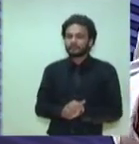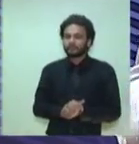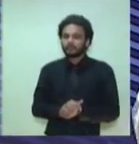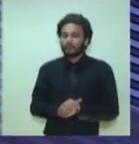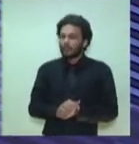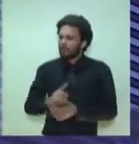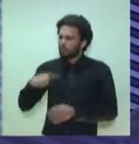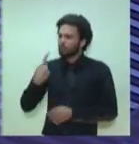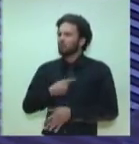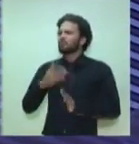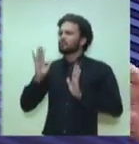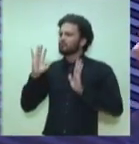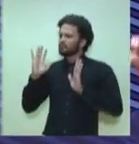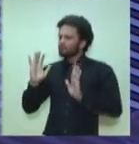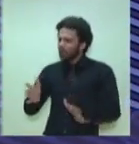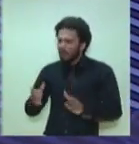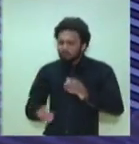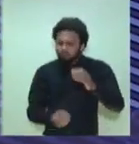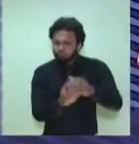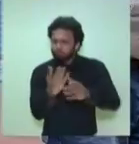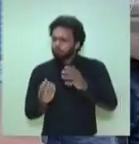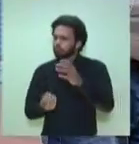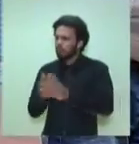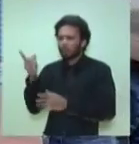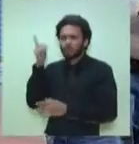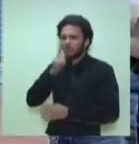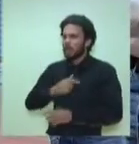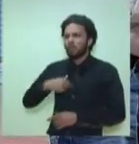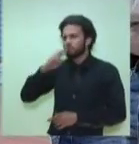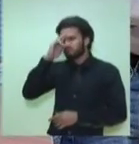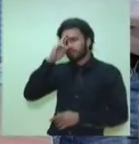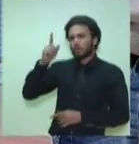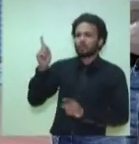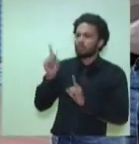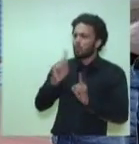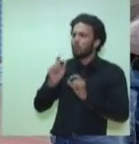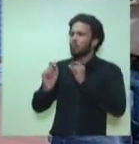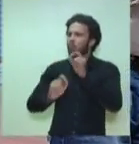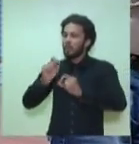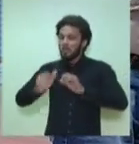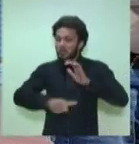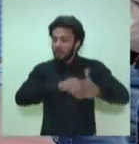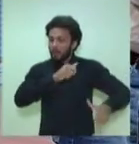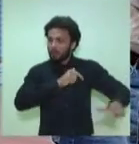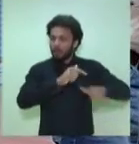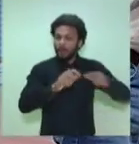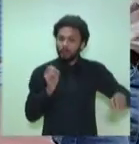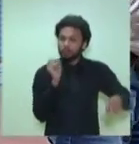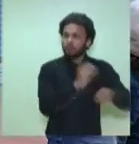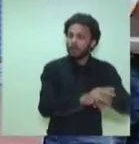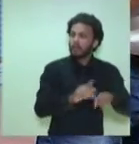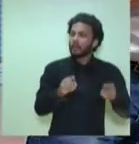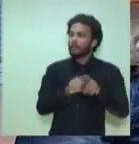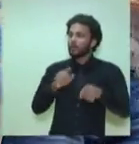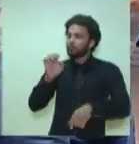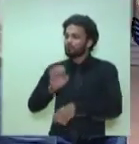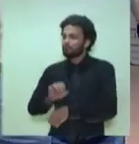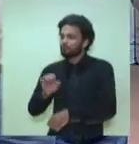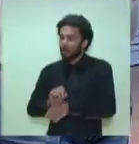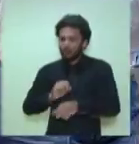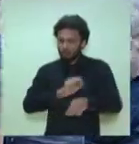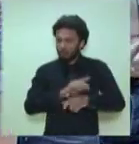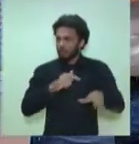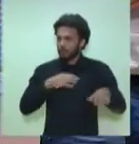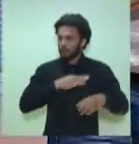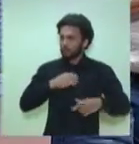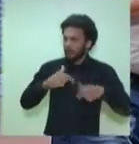Nós fizemos muita coisa assim. Eu não confundo primeiro emprego com estágio. Nós temos mais de 1.500 estágios remunerados. Eu não